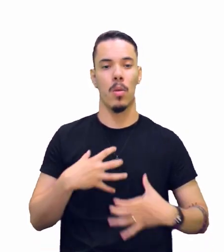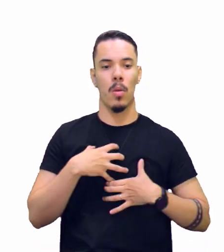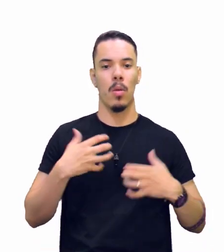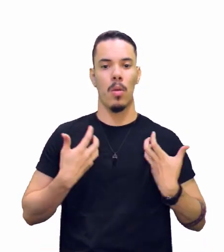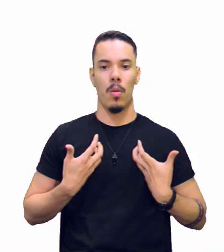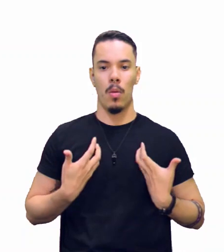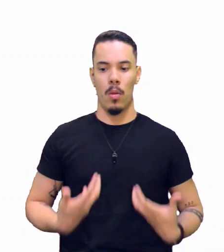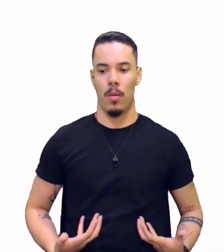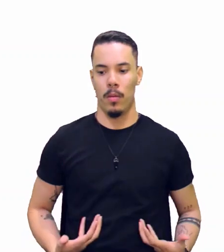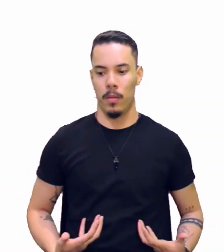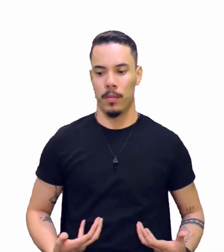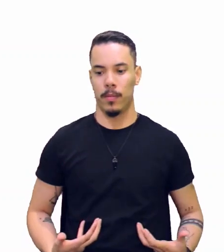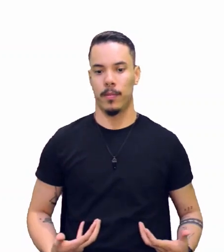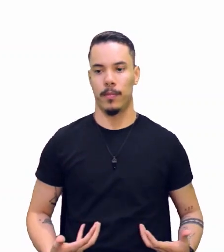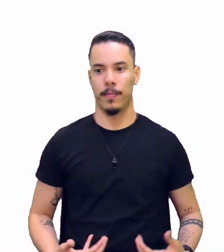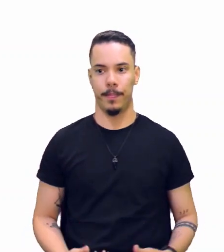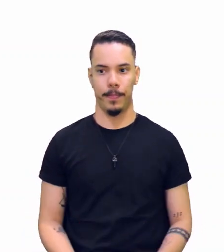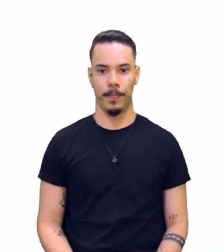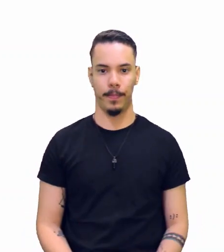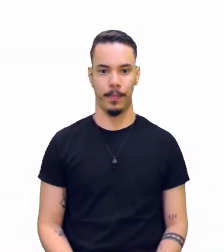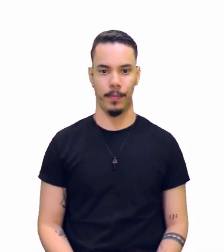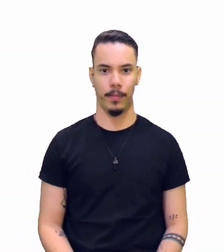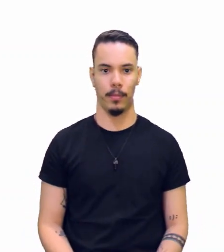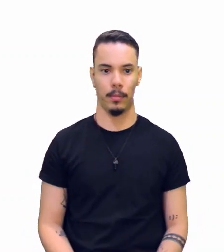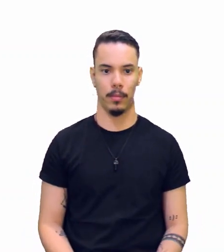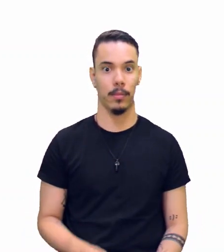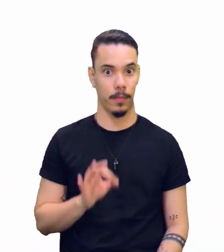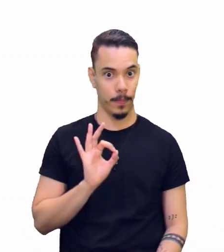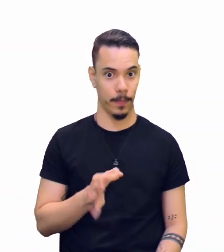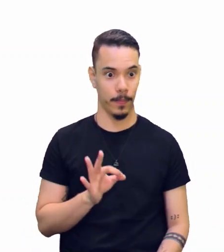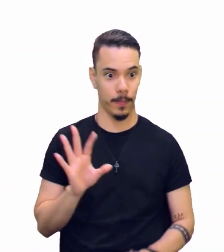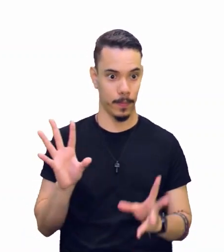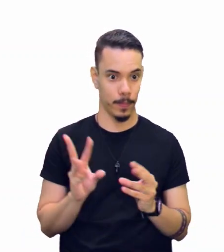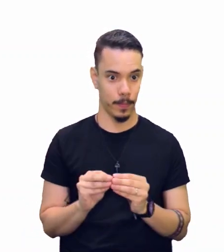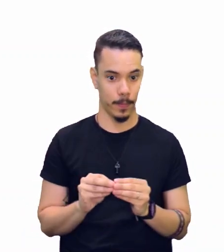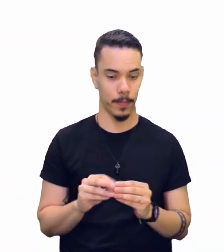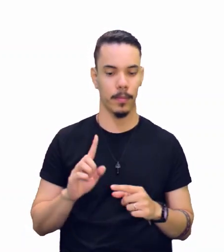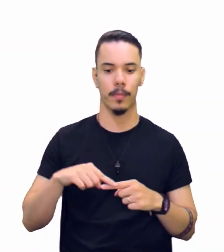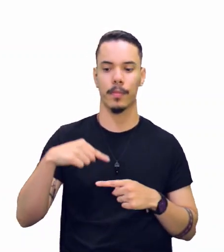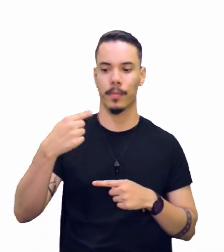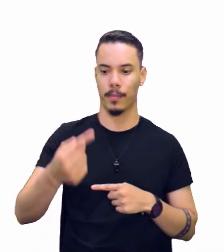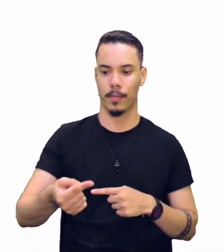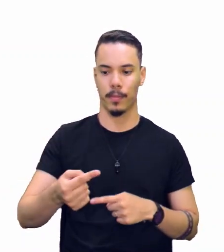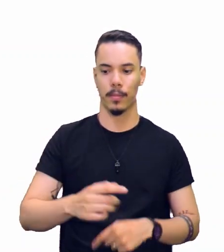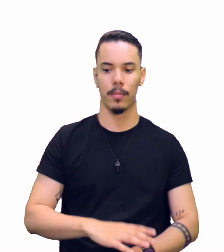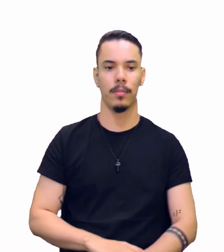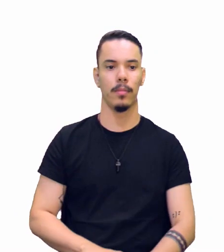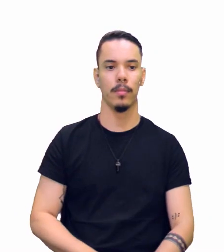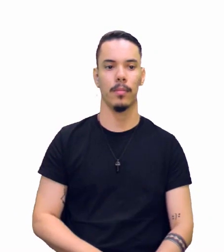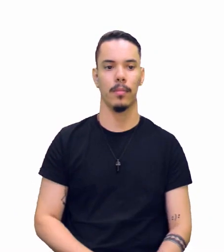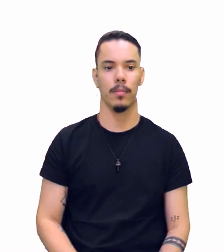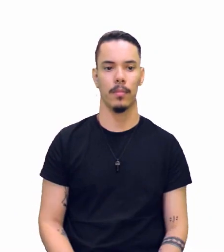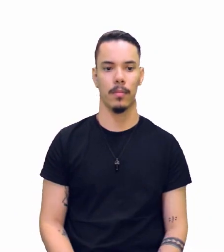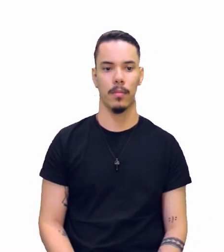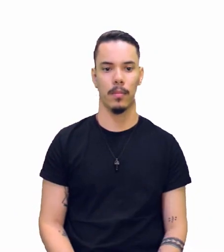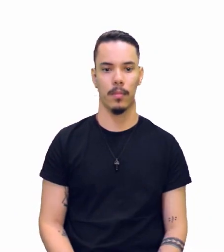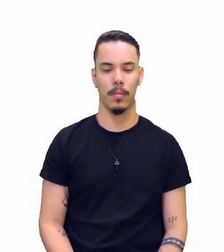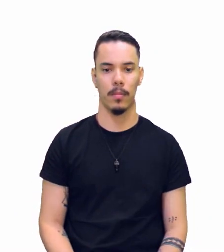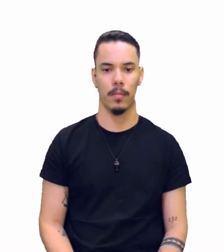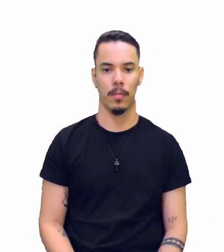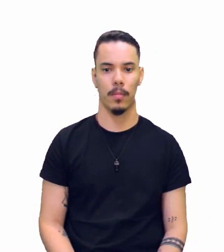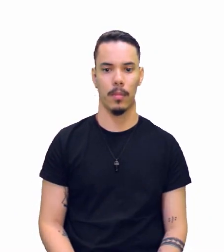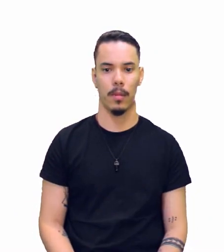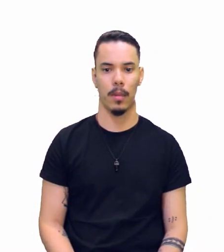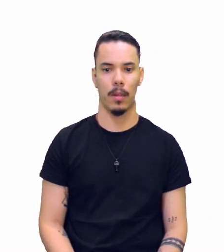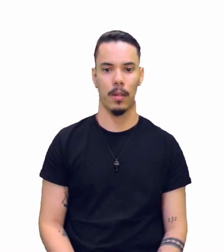ou cansada, tired, né? E é isso. Para a próxima. If she gets there